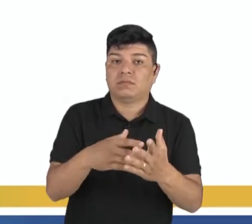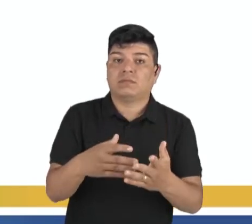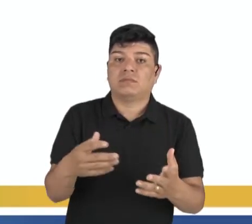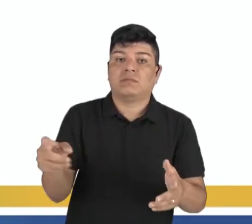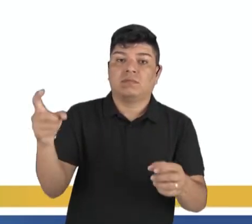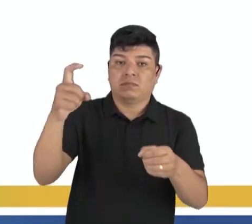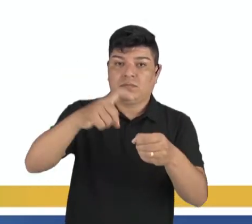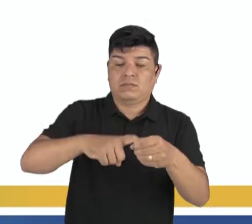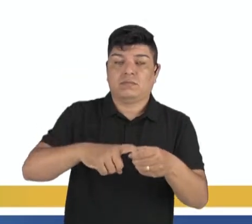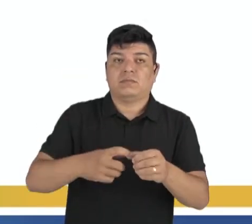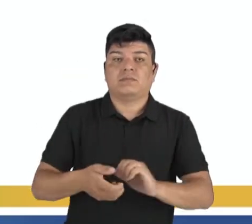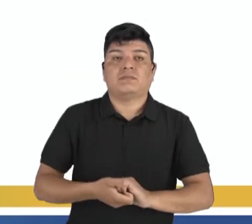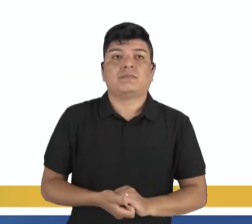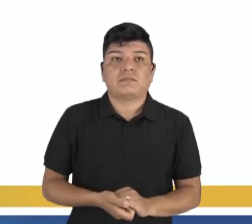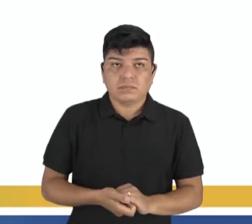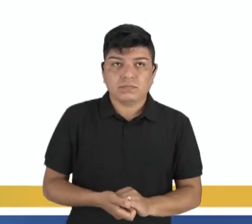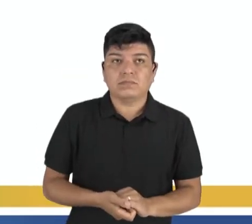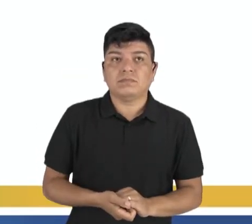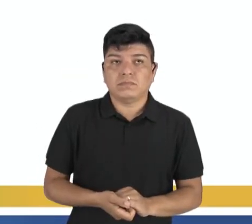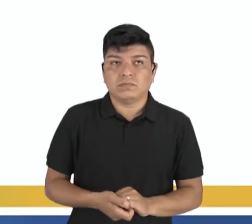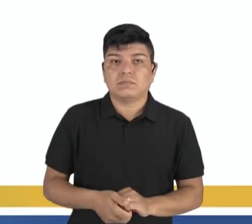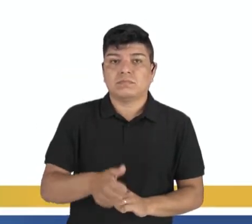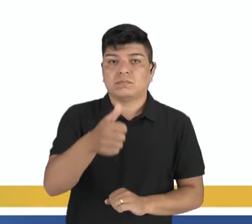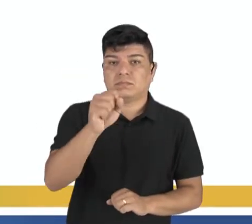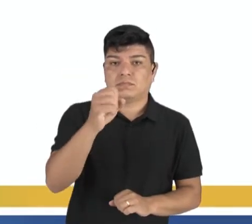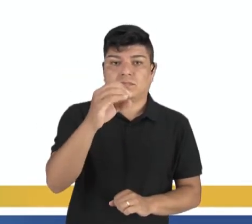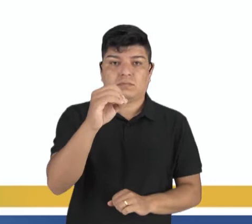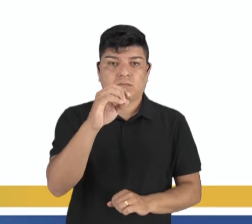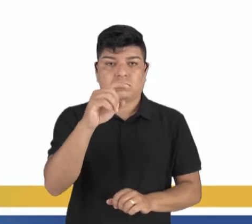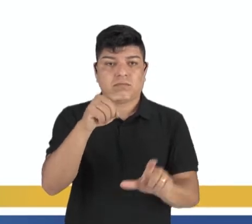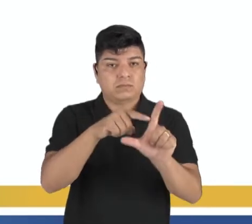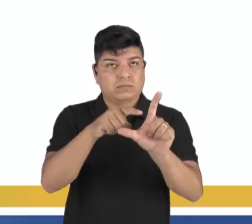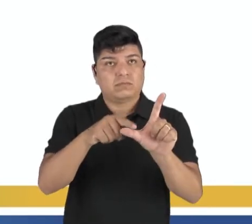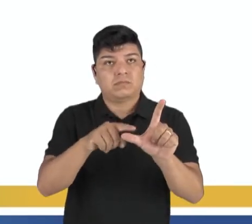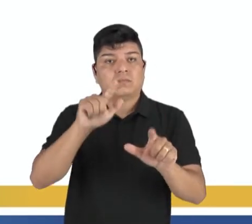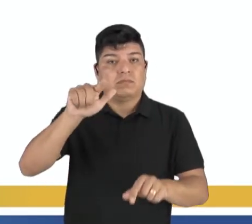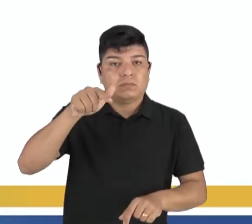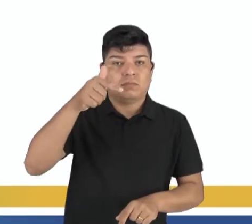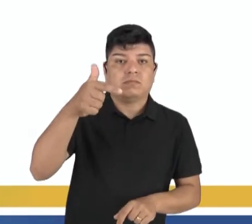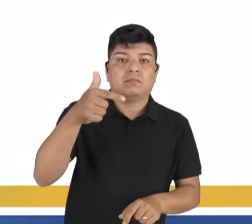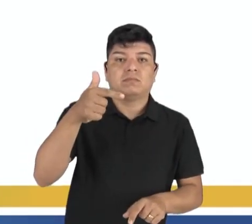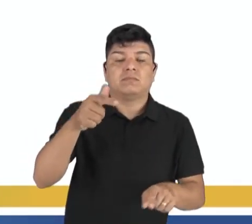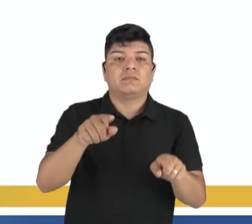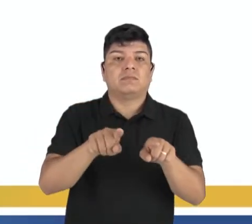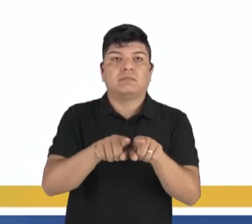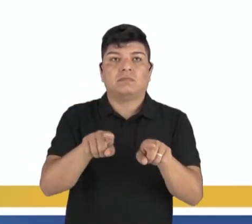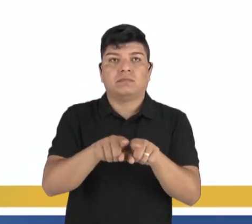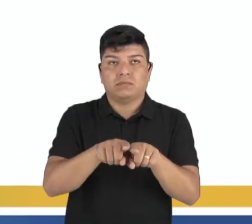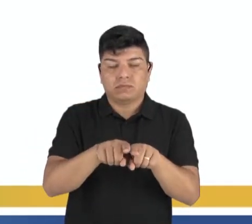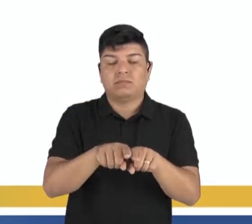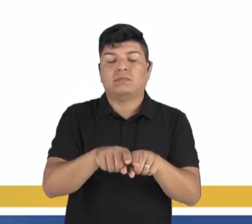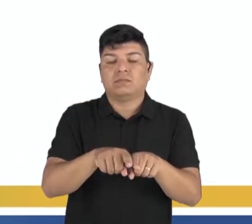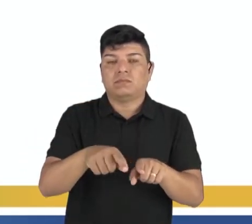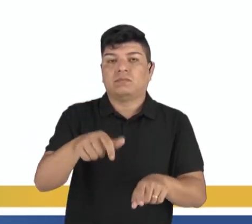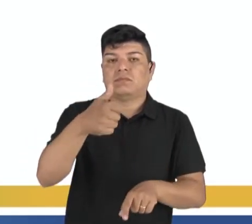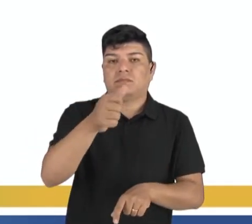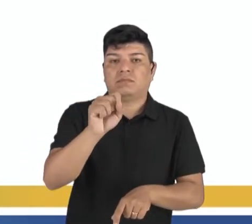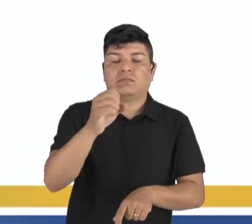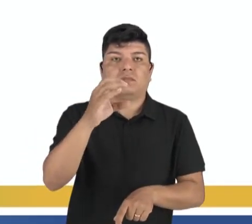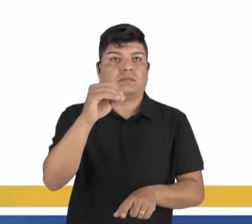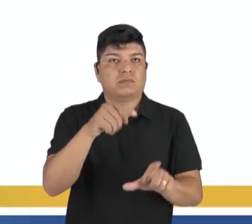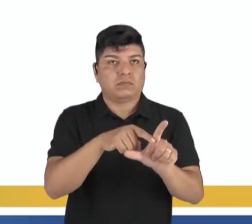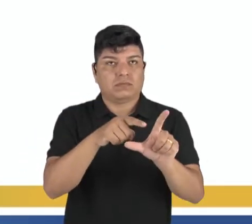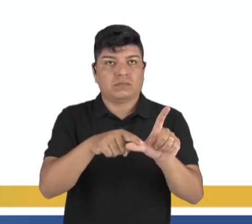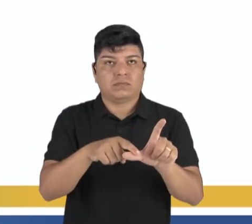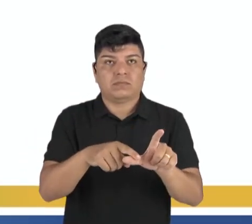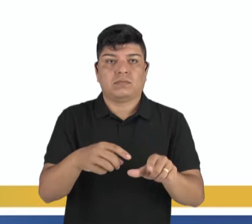figura a sala deu uma volta de 180 e outras 180 essa daqui por exemplo ela sabe o que fazer